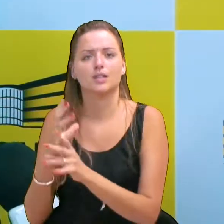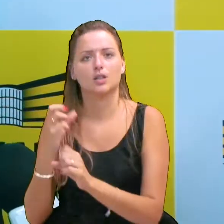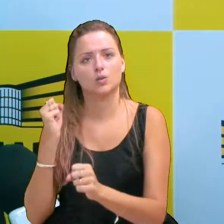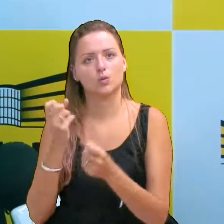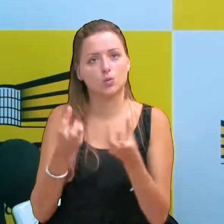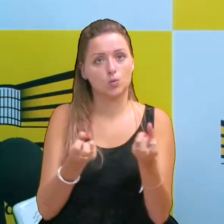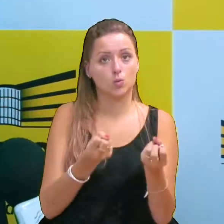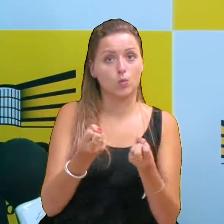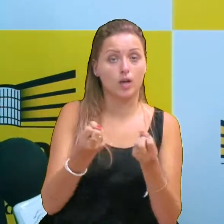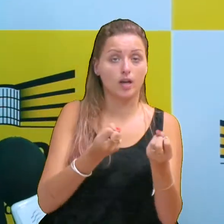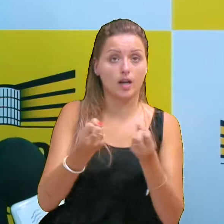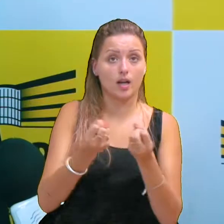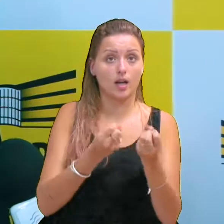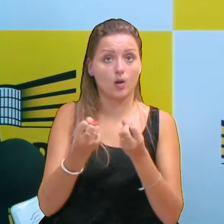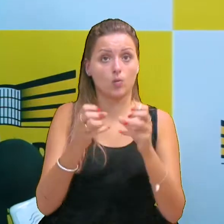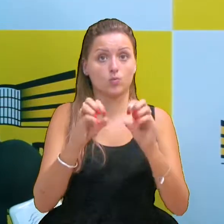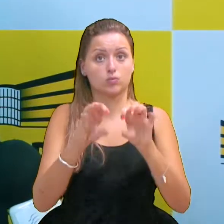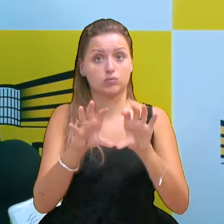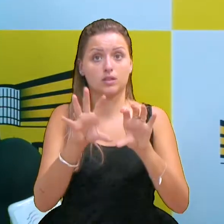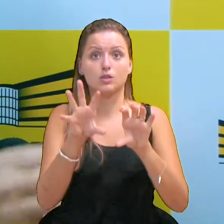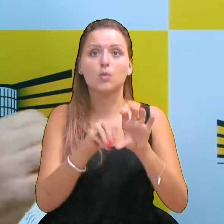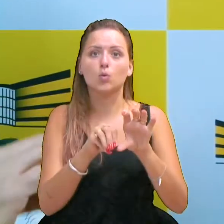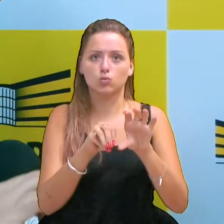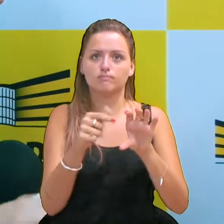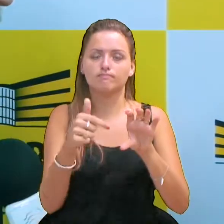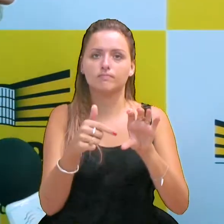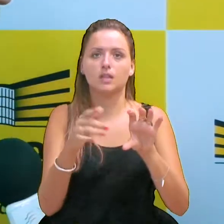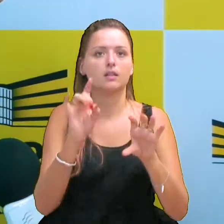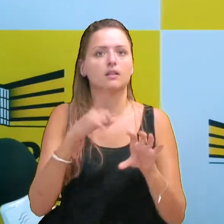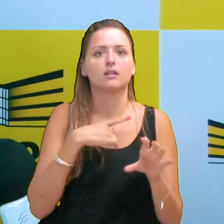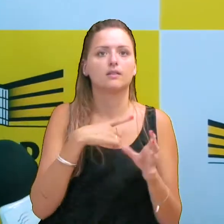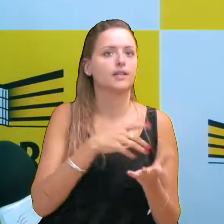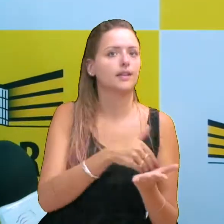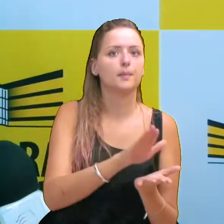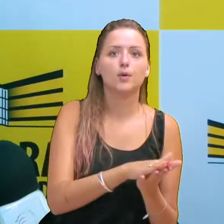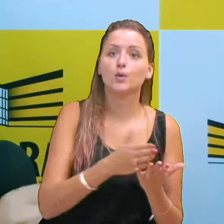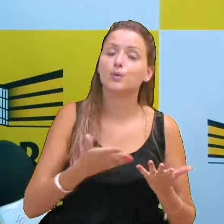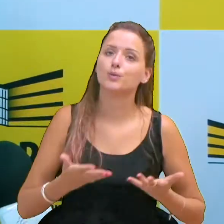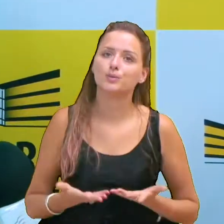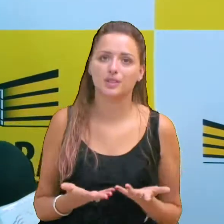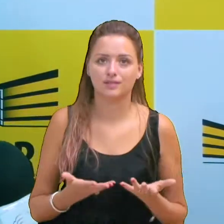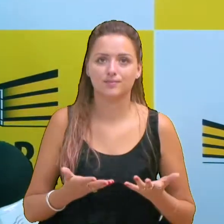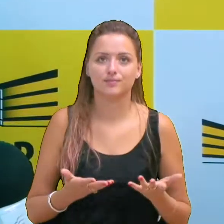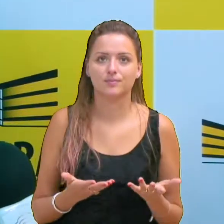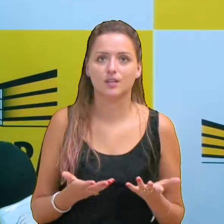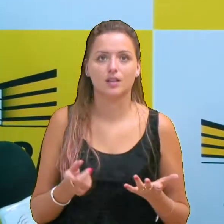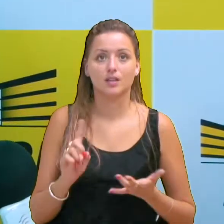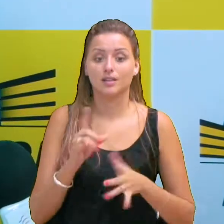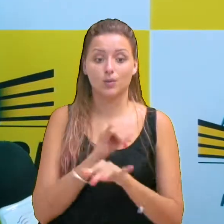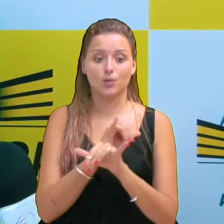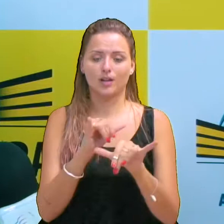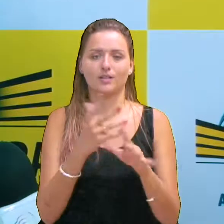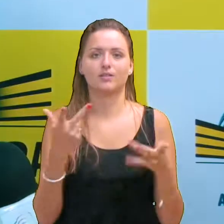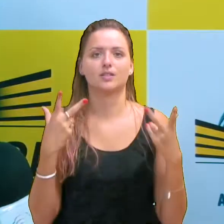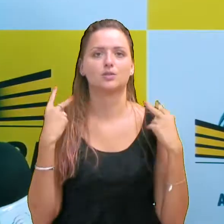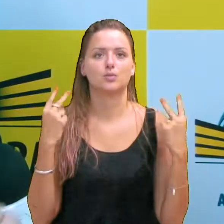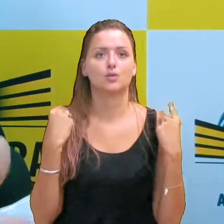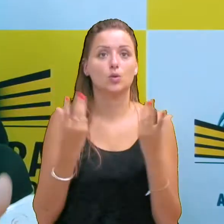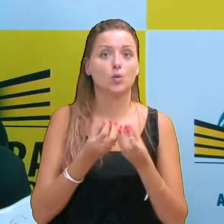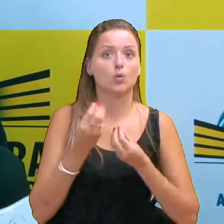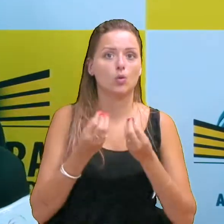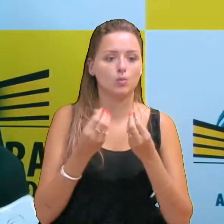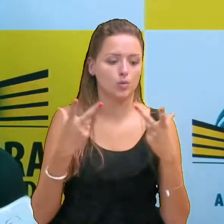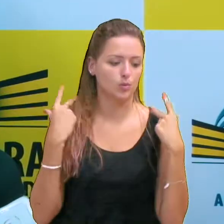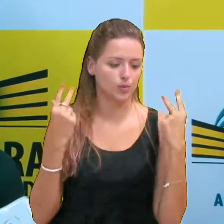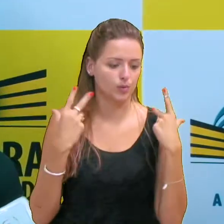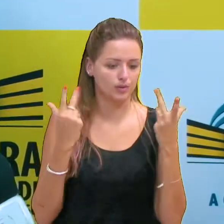veículo transitando durante o dia, queima um farol, ele simplesmente é multado, às vezes nem abordado. Como é que o motorista vai